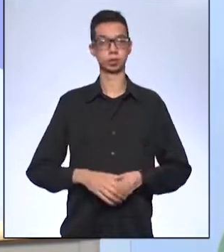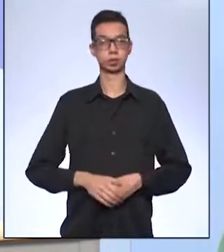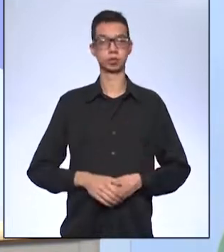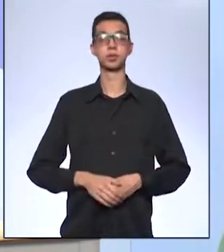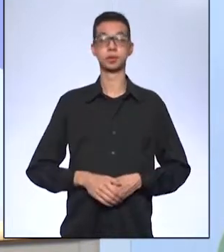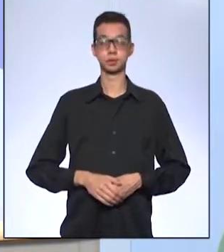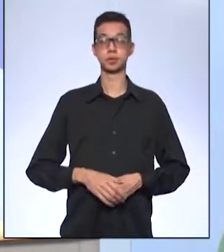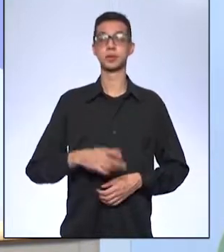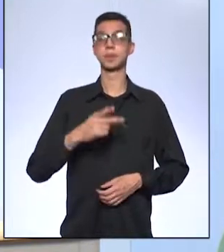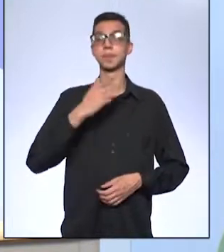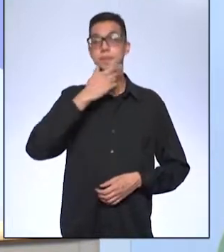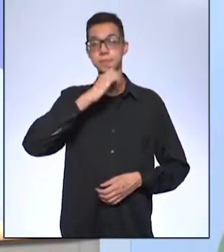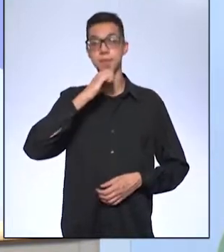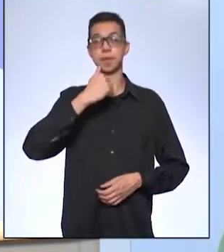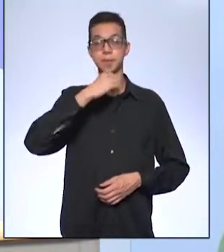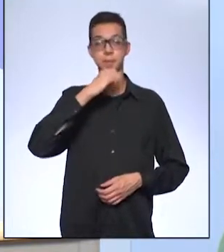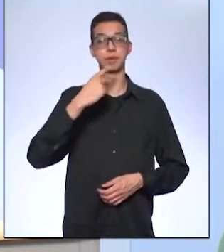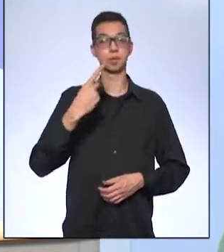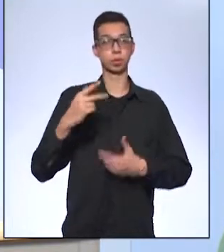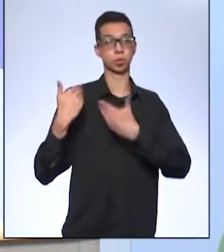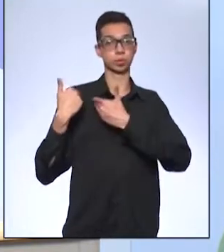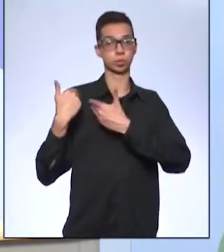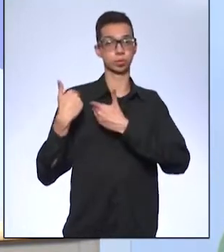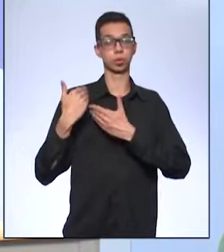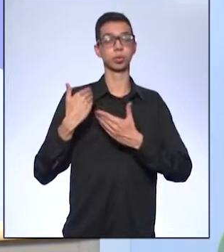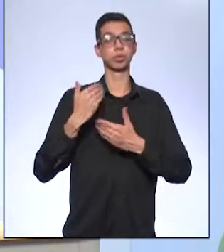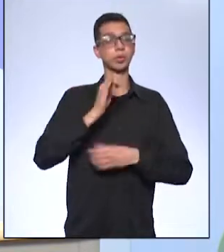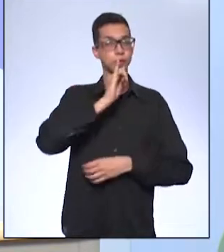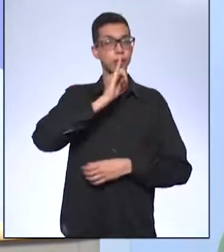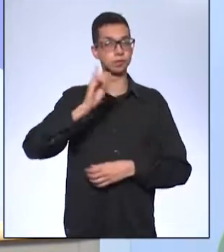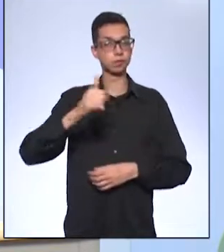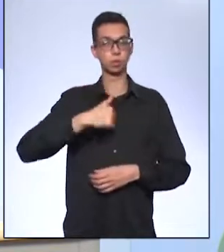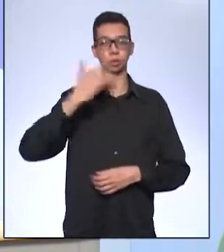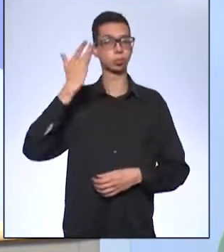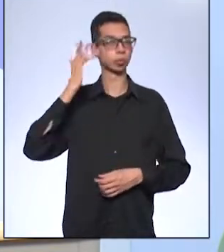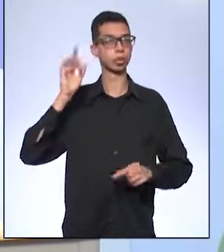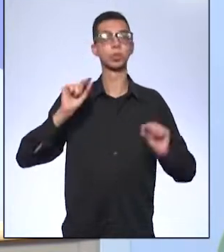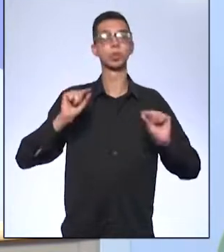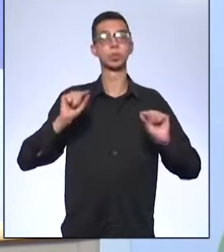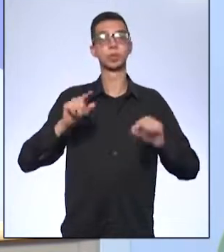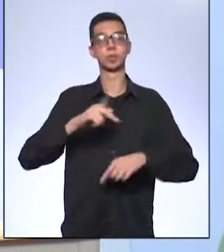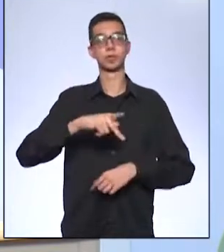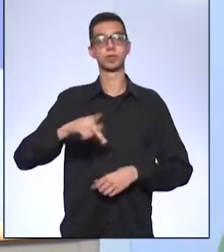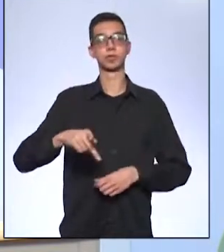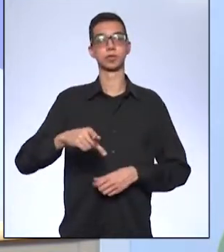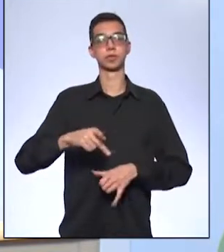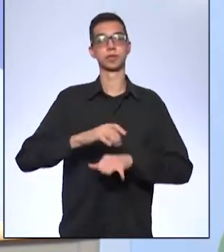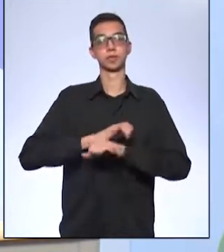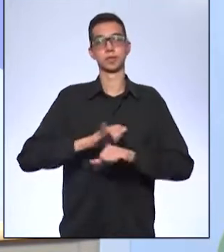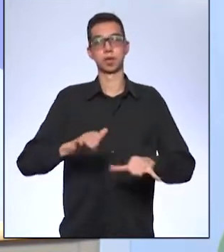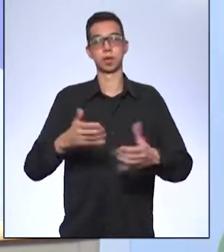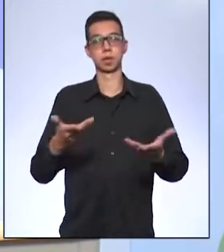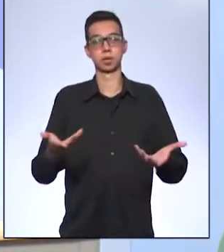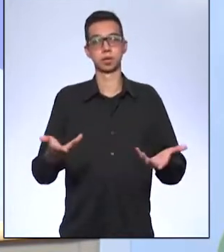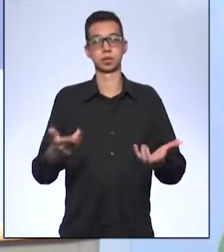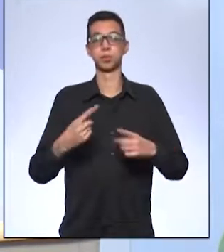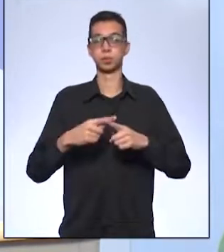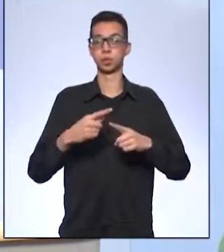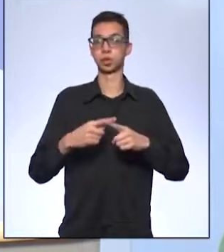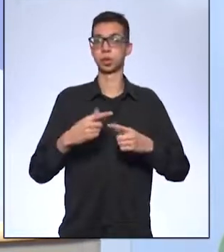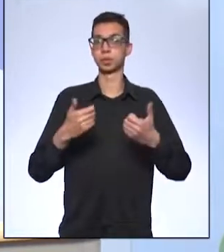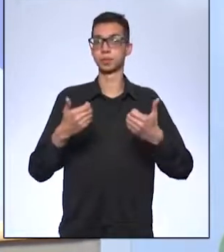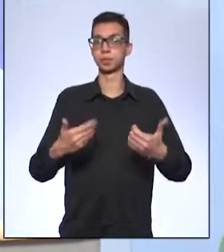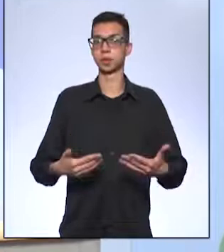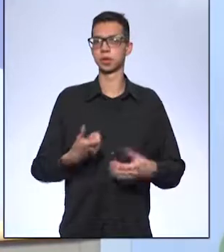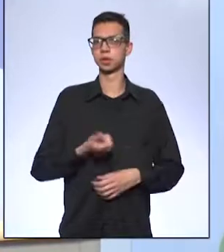ser comunicado, né? Então, eu não sei qual foi o linguajar que o professor comentou aqui, né? Que ele falou que estava muito